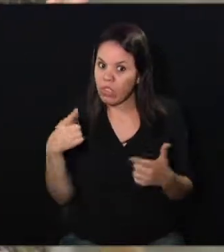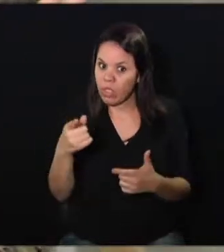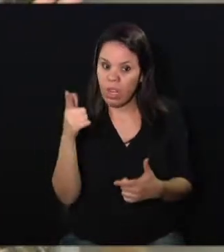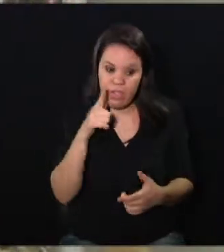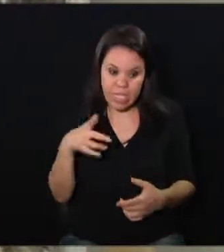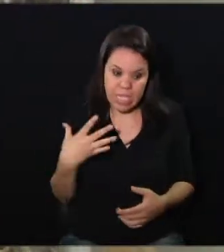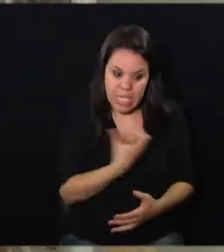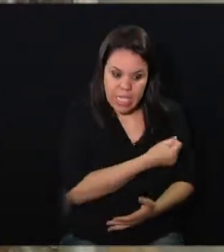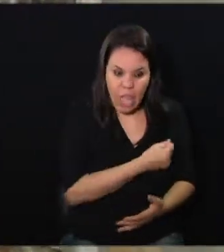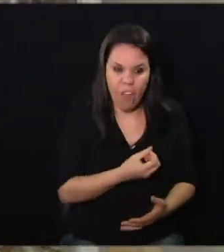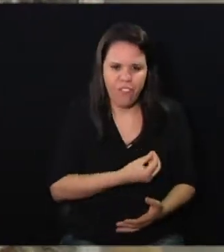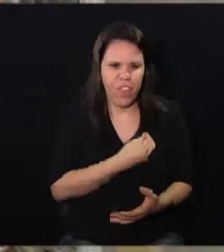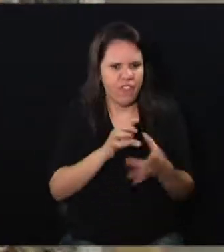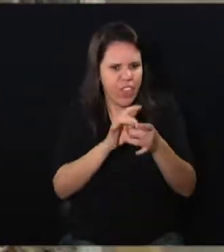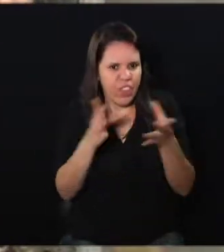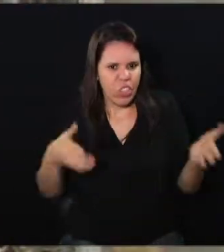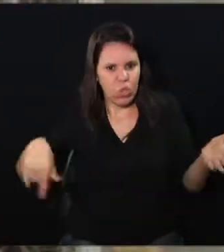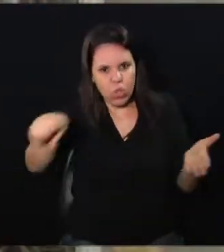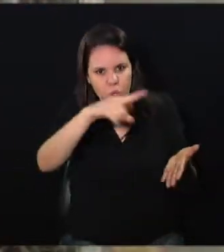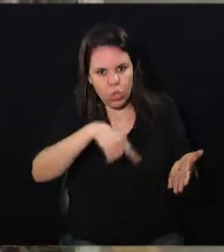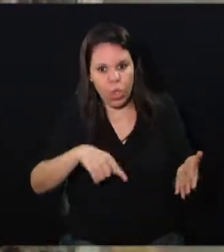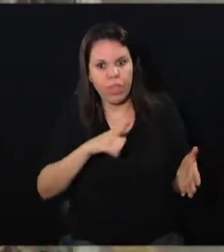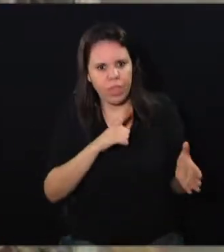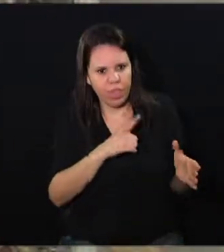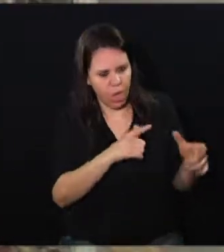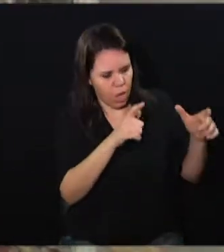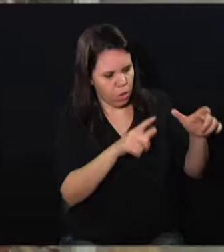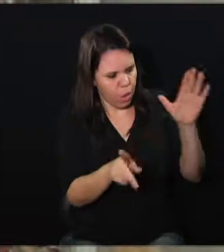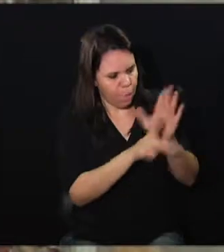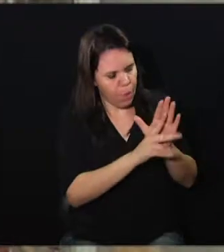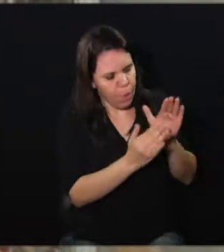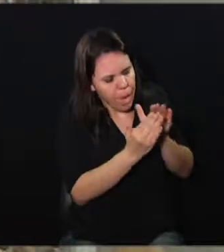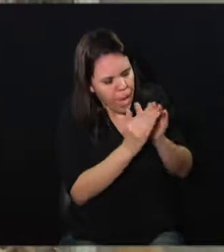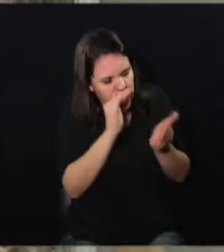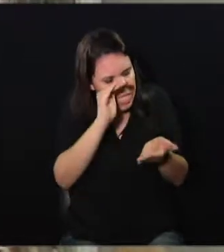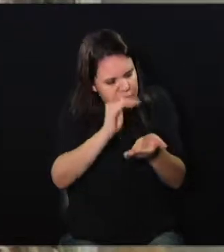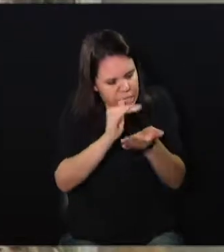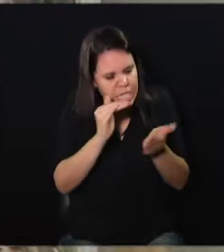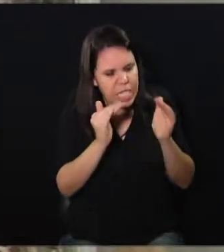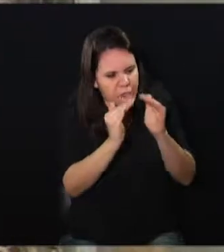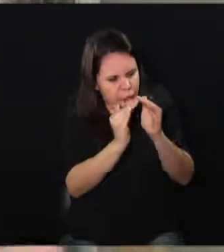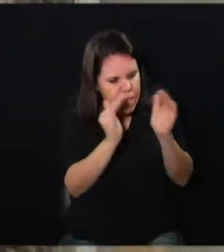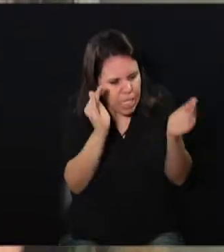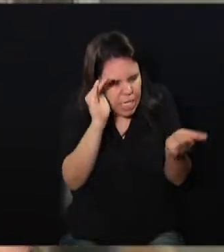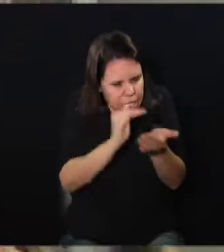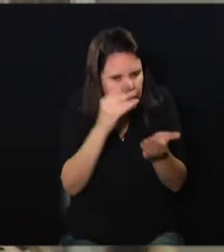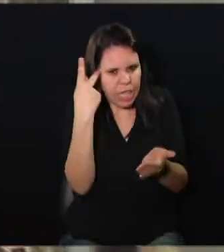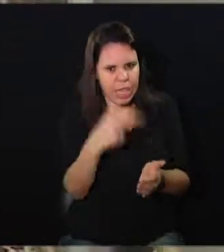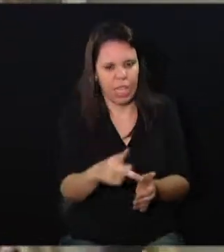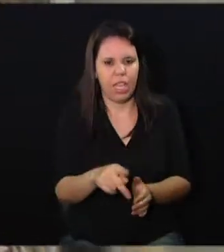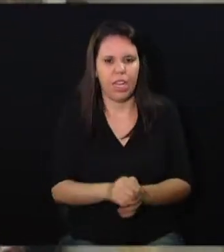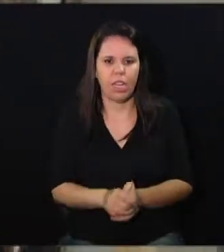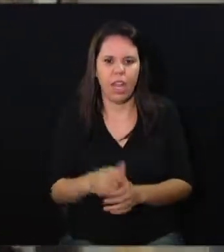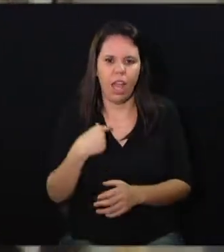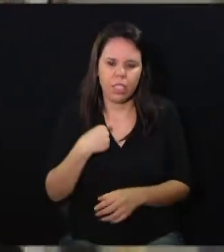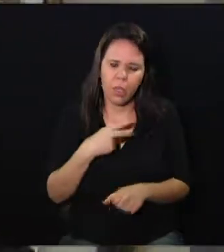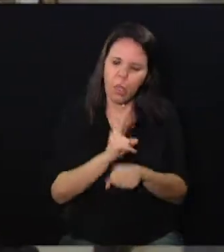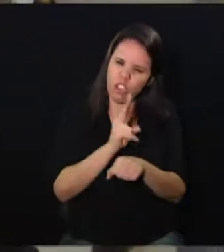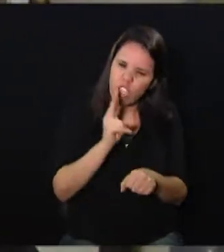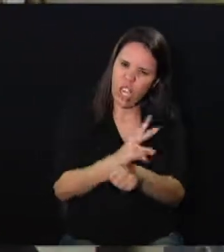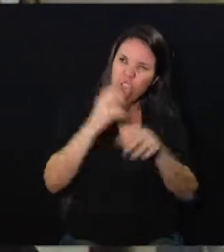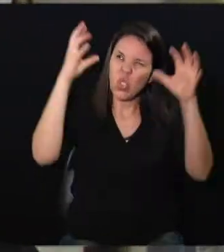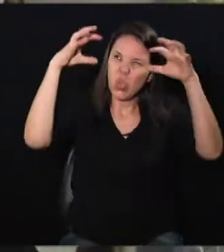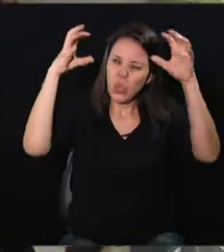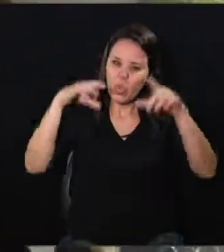viver solta aqui pelo parque, ela tem esse cantinho chamado de casinha. Aqui ela se esconde da chuva, tem